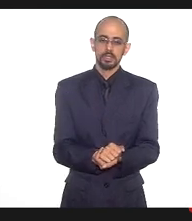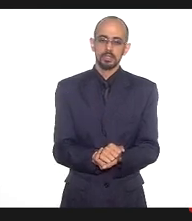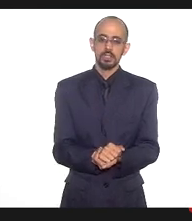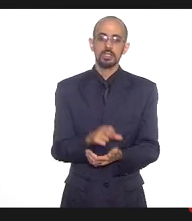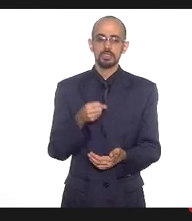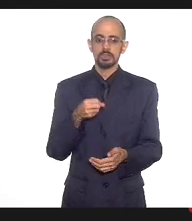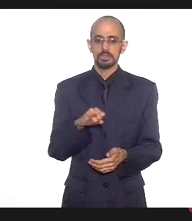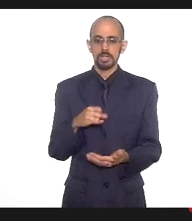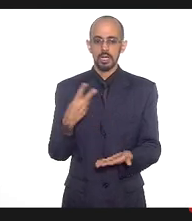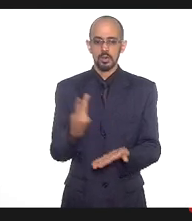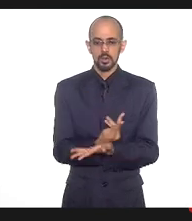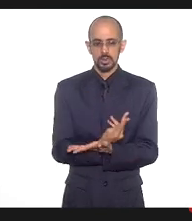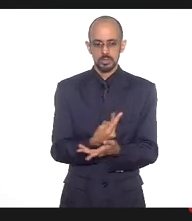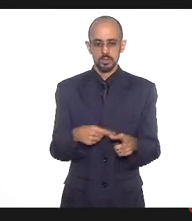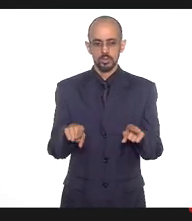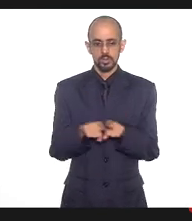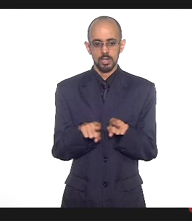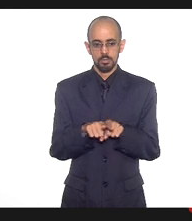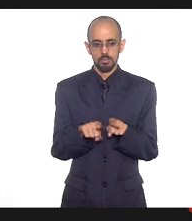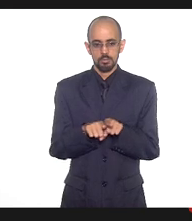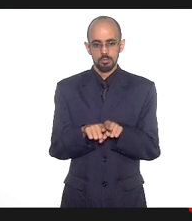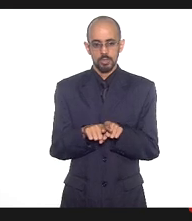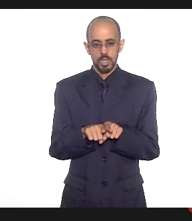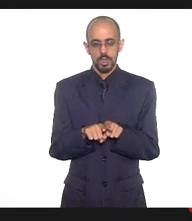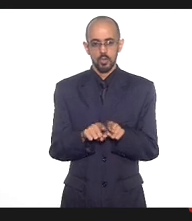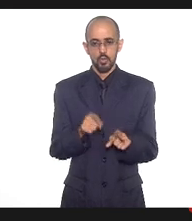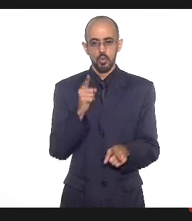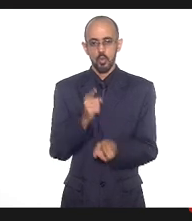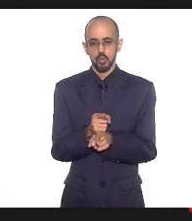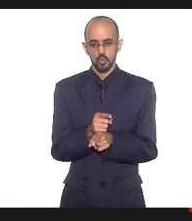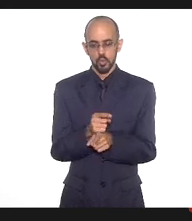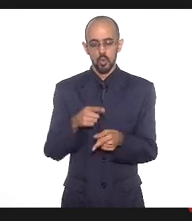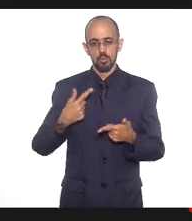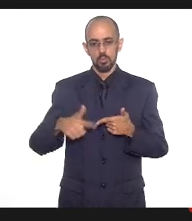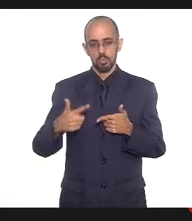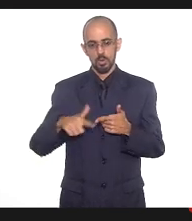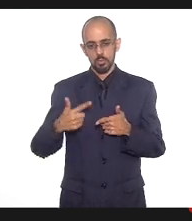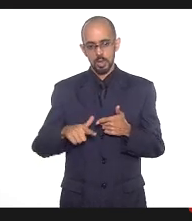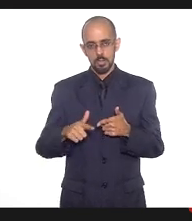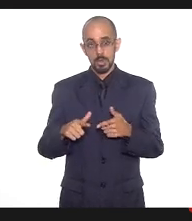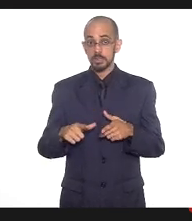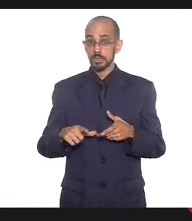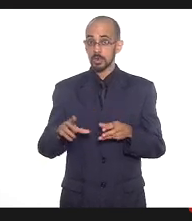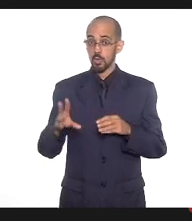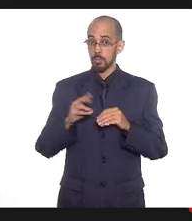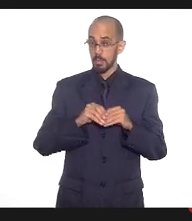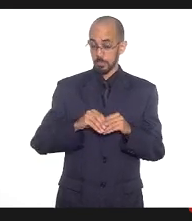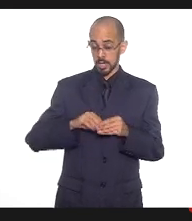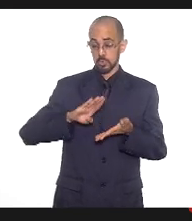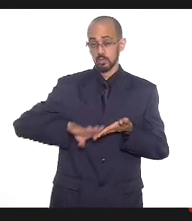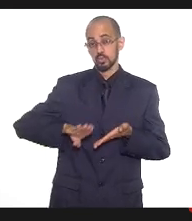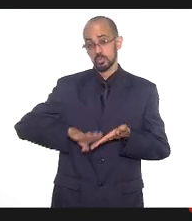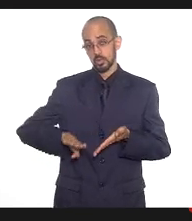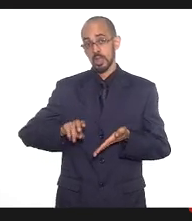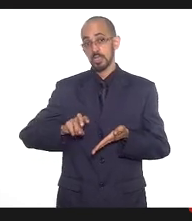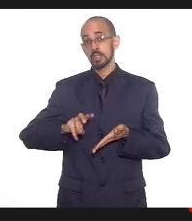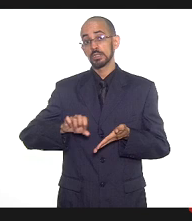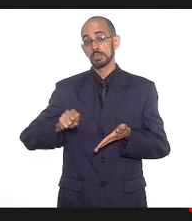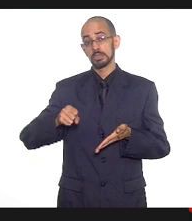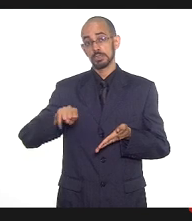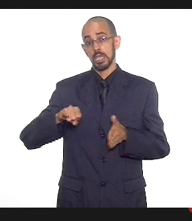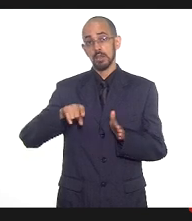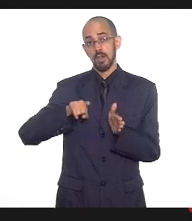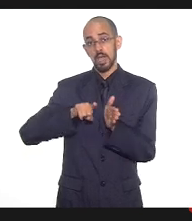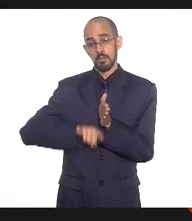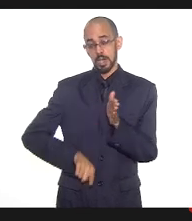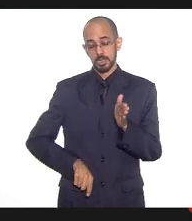houve, não é, essa identificação do problema, esse custo adicional, ele entra no abatimento,